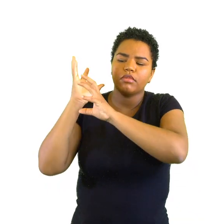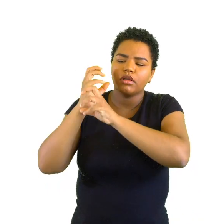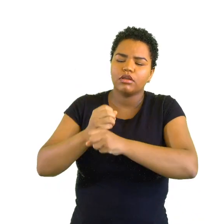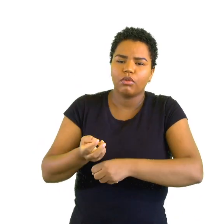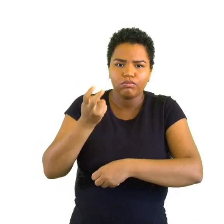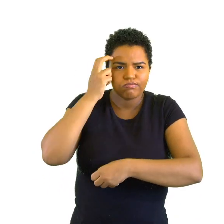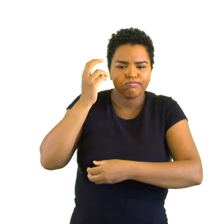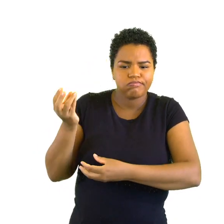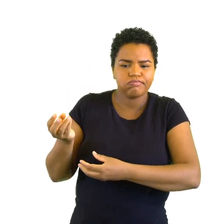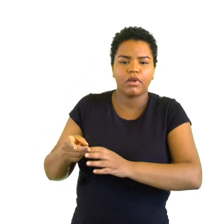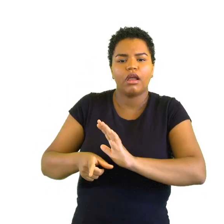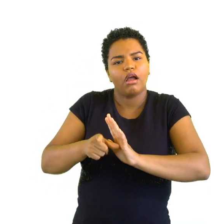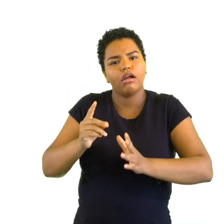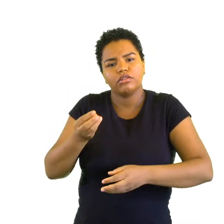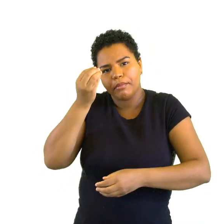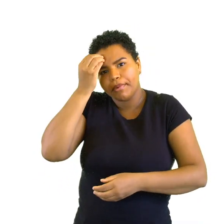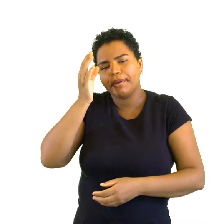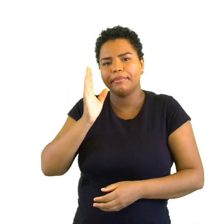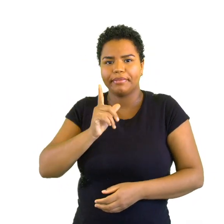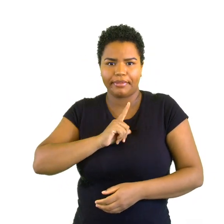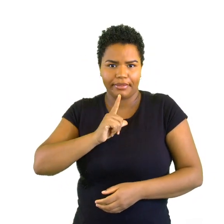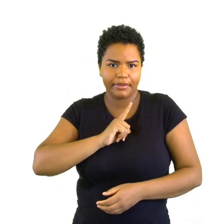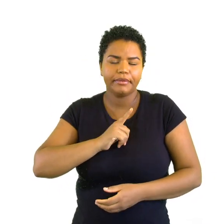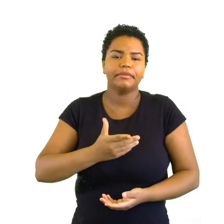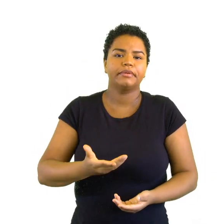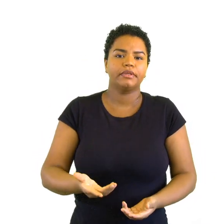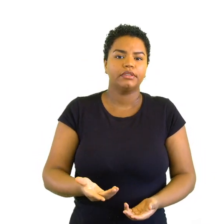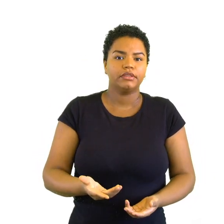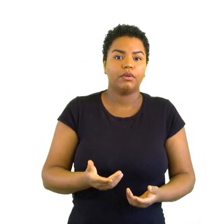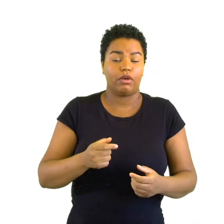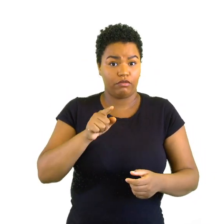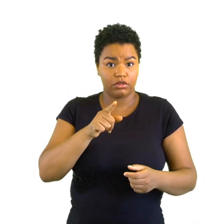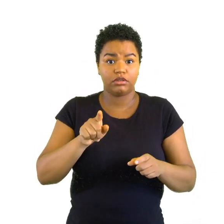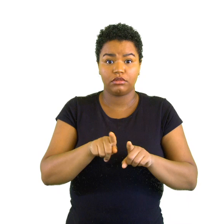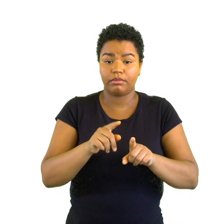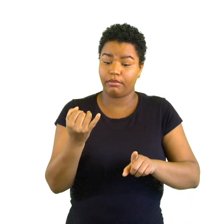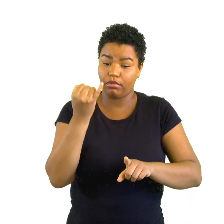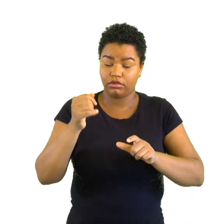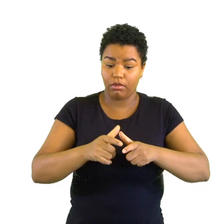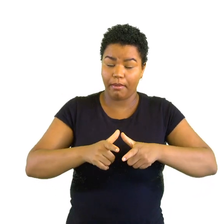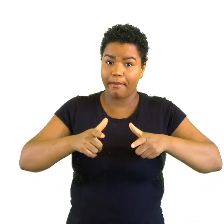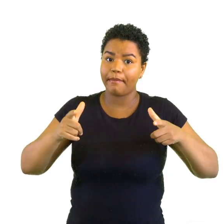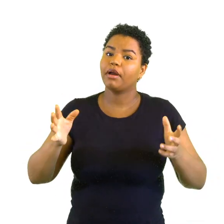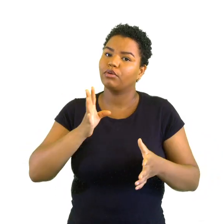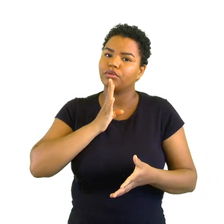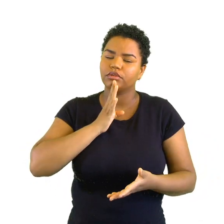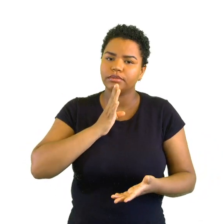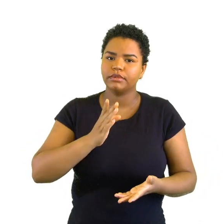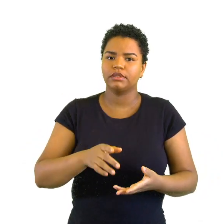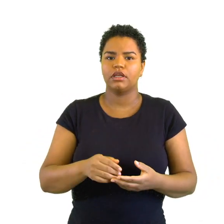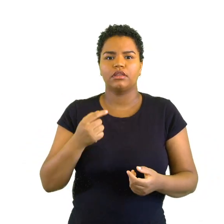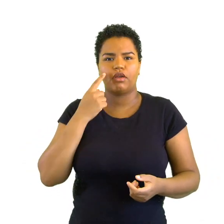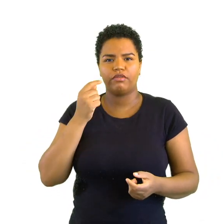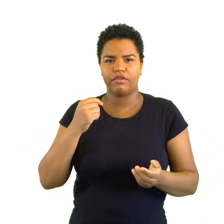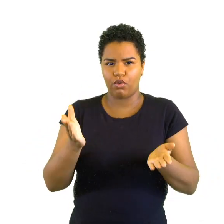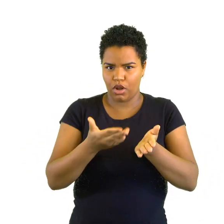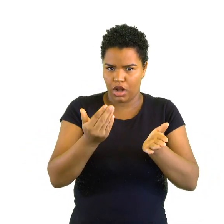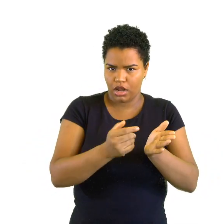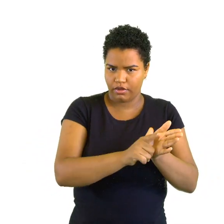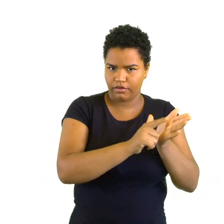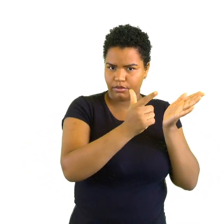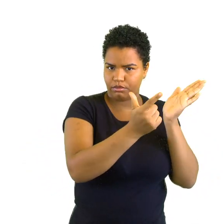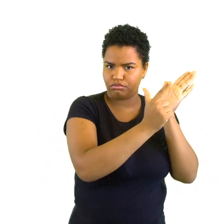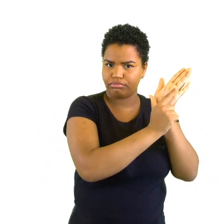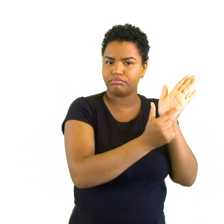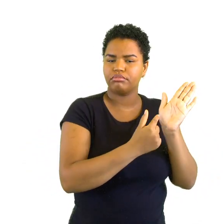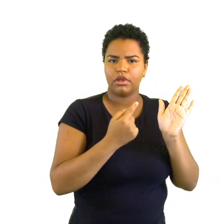ampliem o conhecimento de vocês. Aqui, por exemplo, eu trouxe para vocês a capa de um livro. Essa pessoa que está